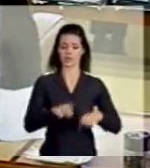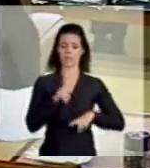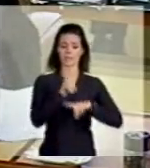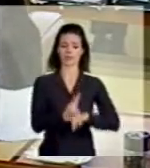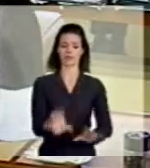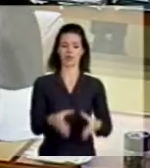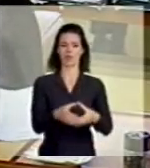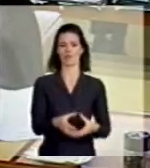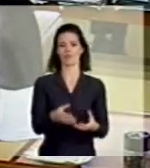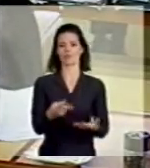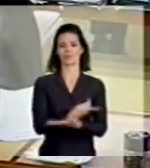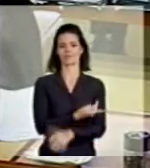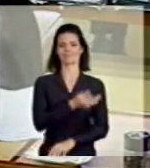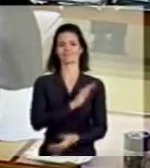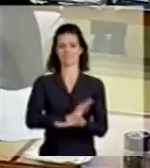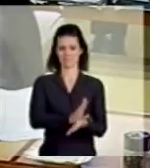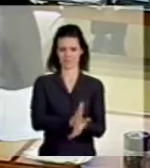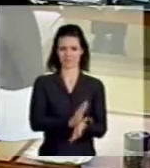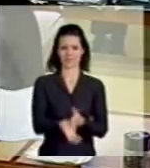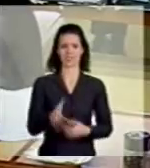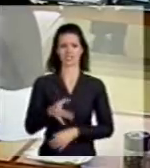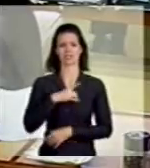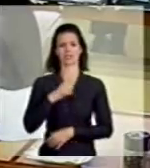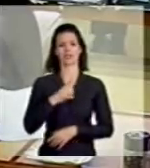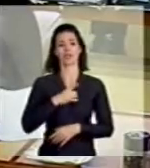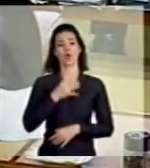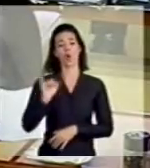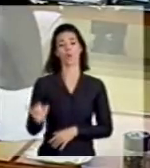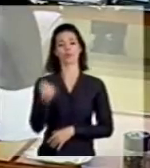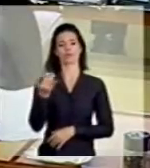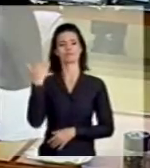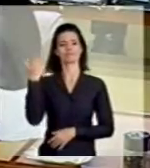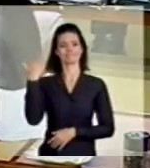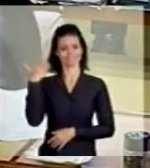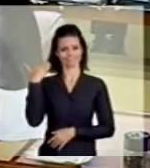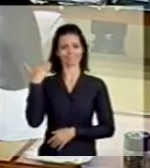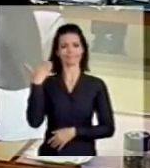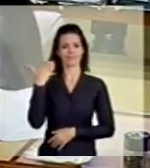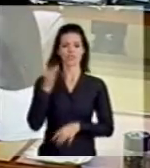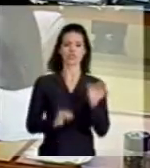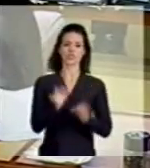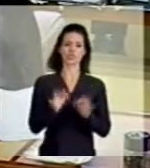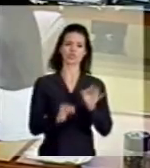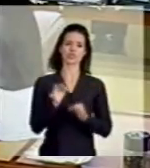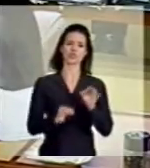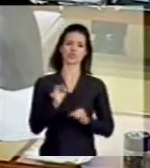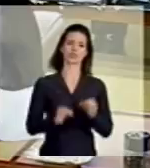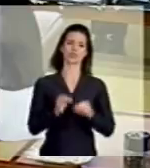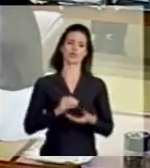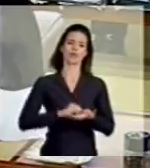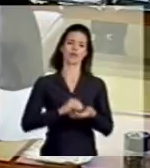discriminadas. Relembro que já tivemos a oportunidade de julgar casos em que a Corte reconheceu a inconstitucionalidade de